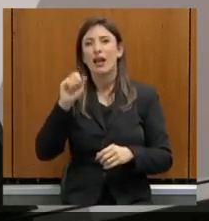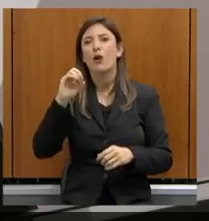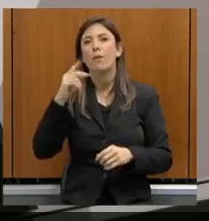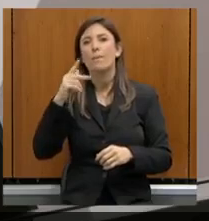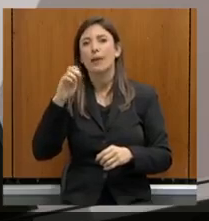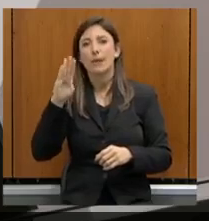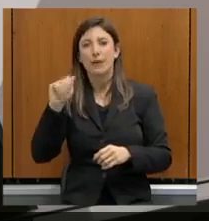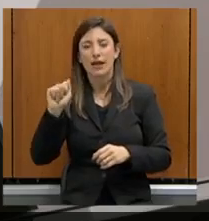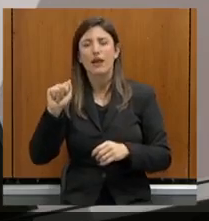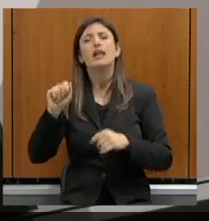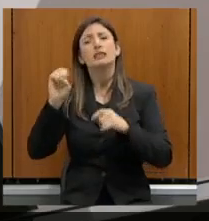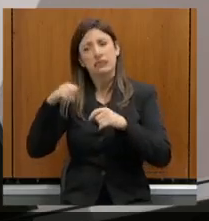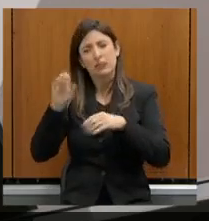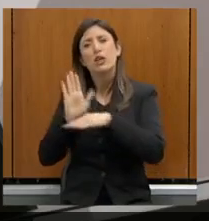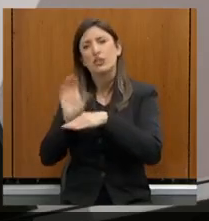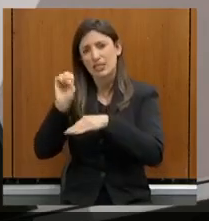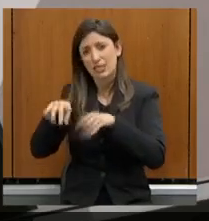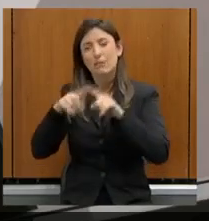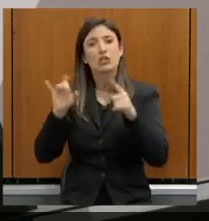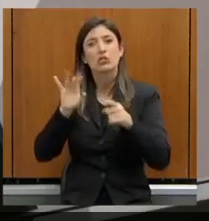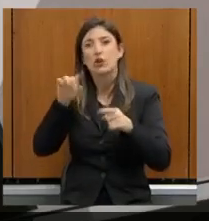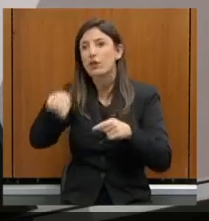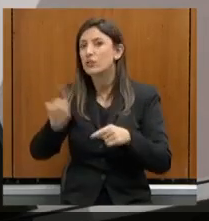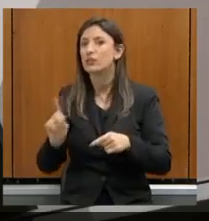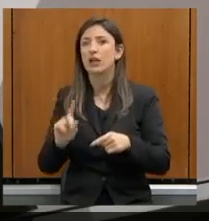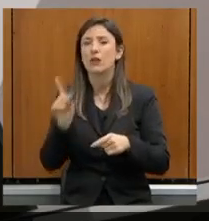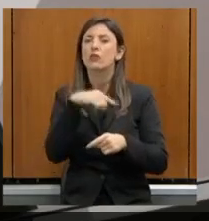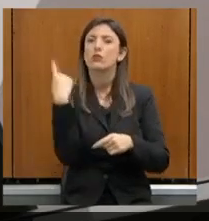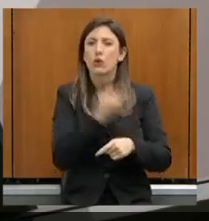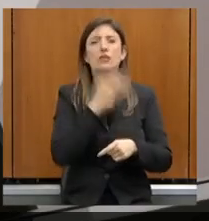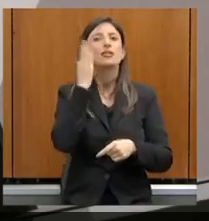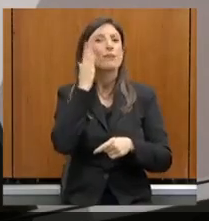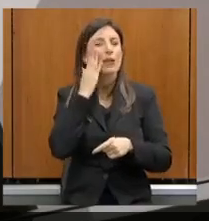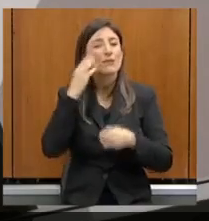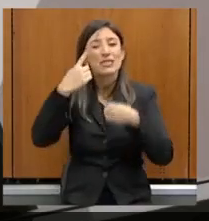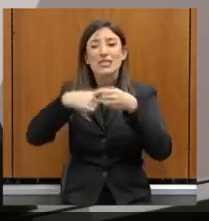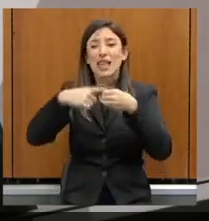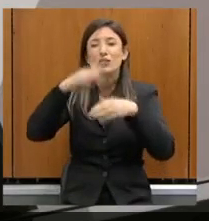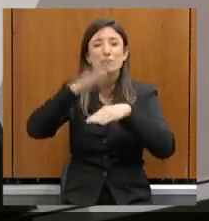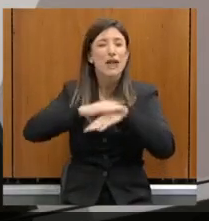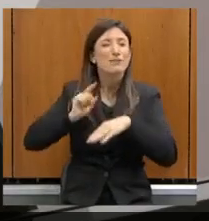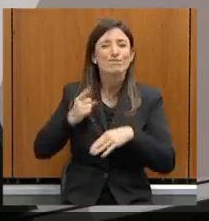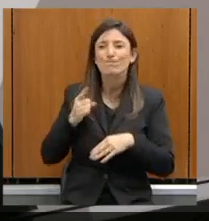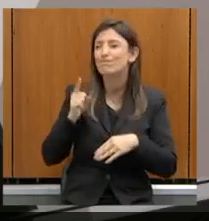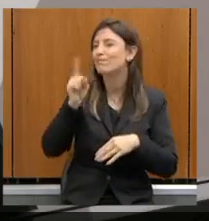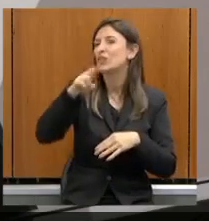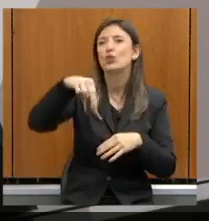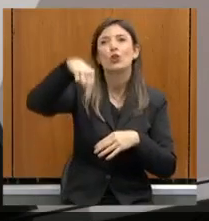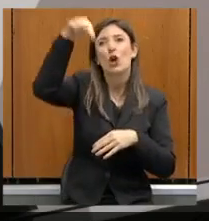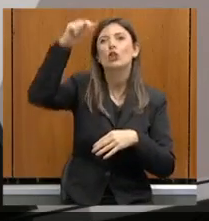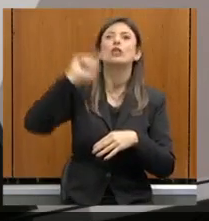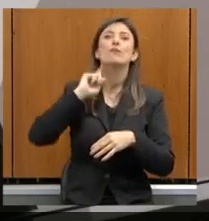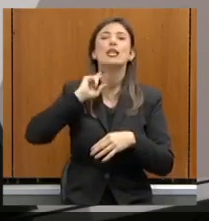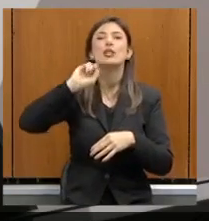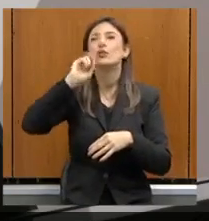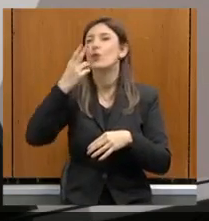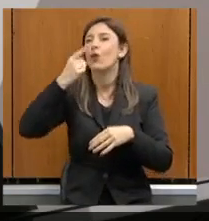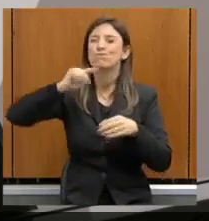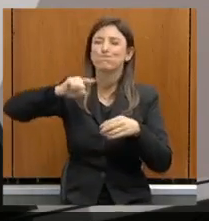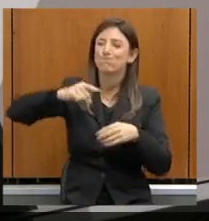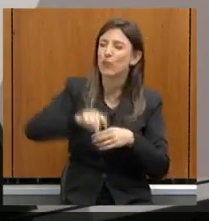que a cidade mais distante do norte de Minas ou do sul ou